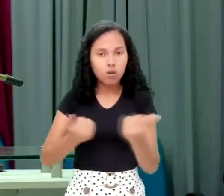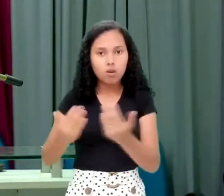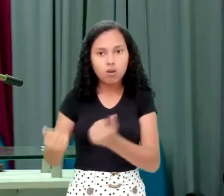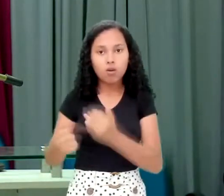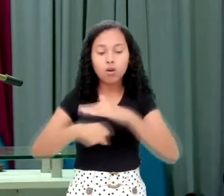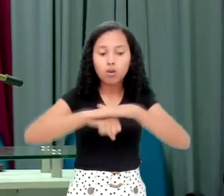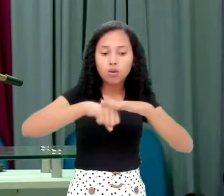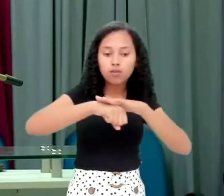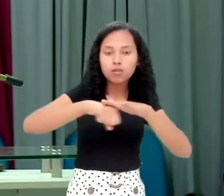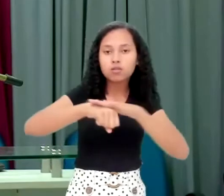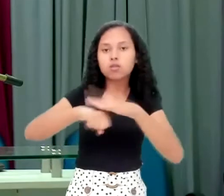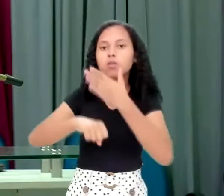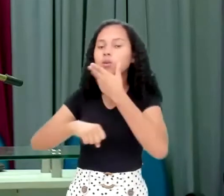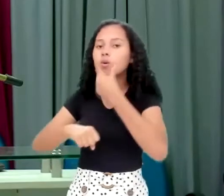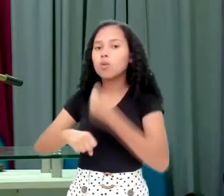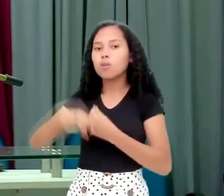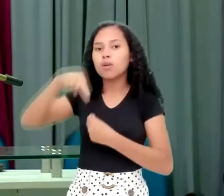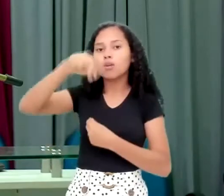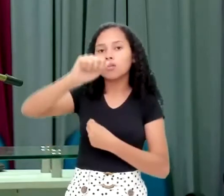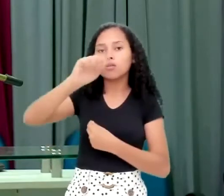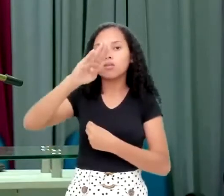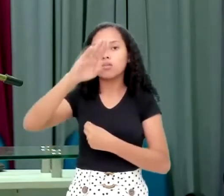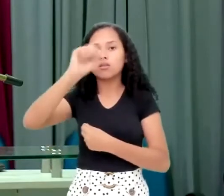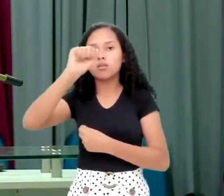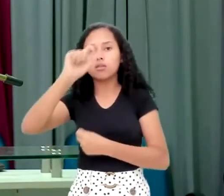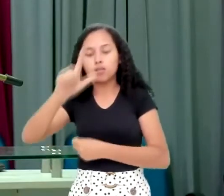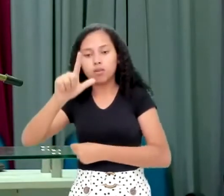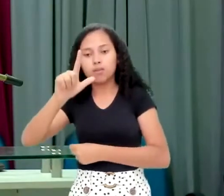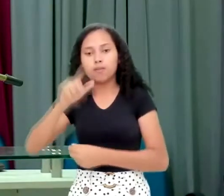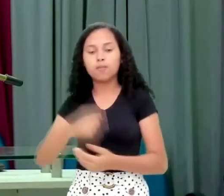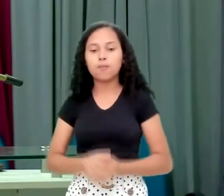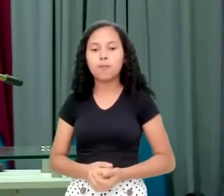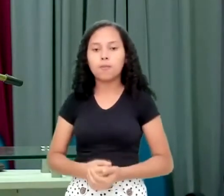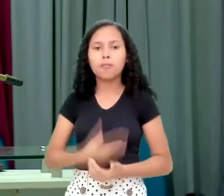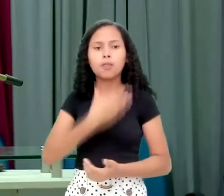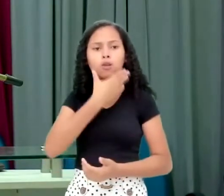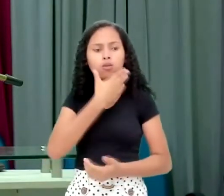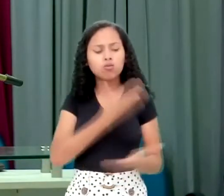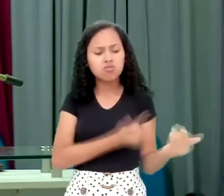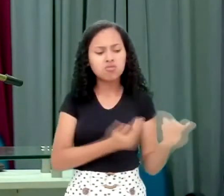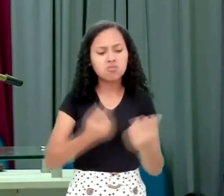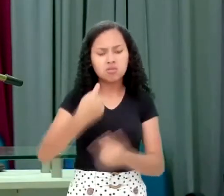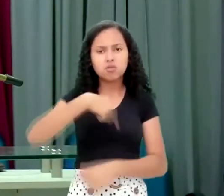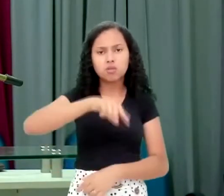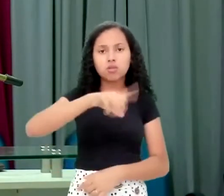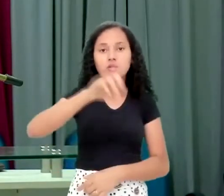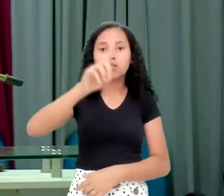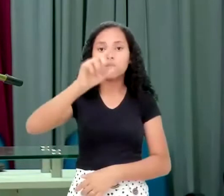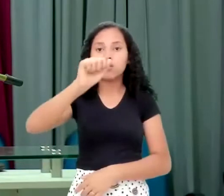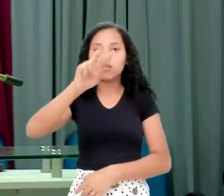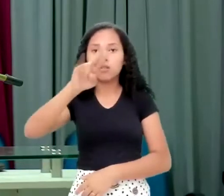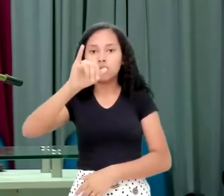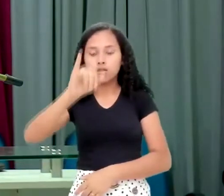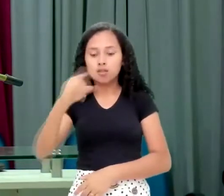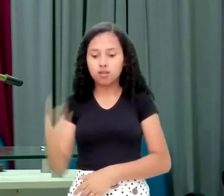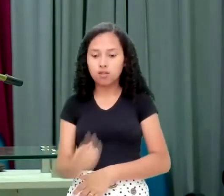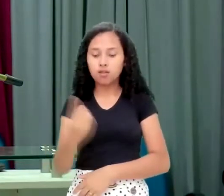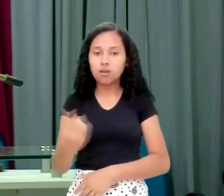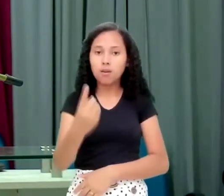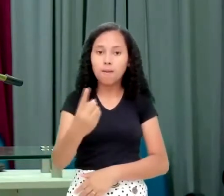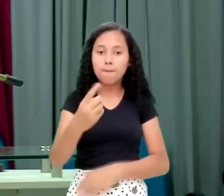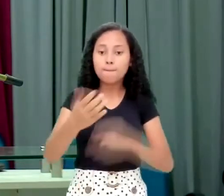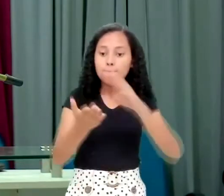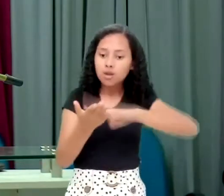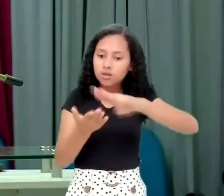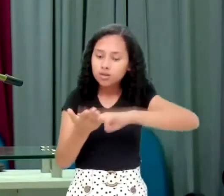homem Nabal que estava tosqueando as suas ovelhas. E os jovens foram lá e Davi mandou uma mensagem amigável,